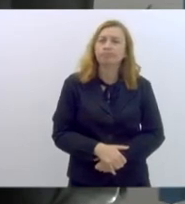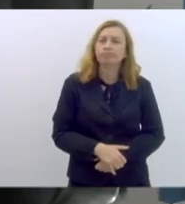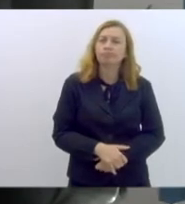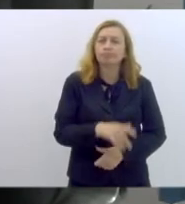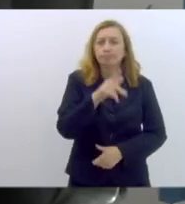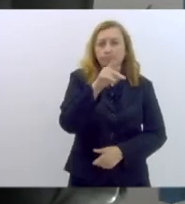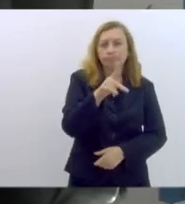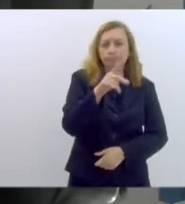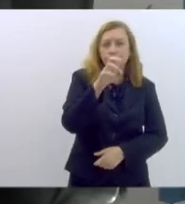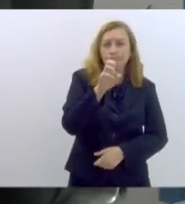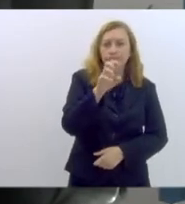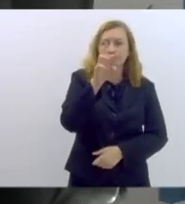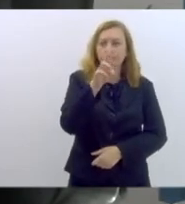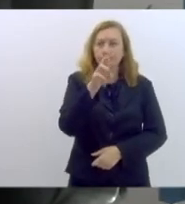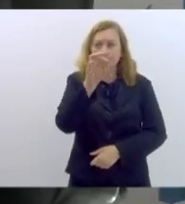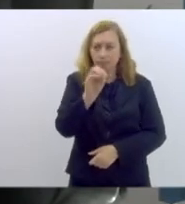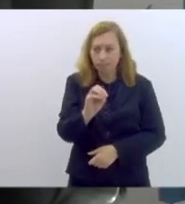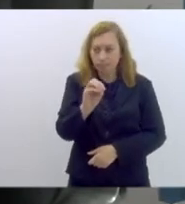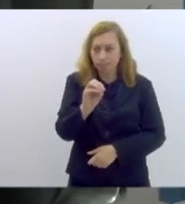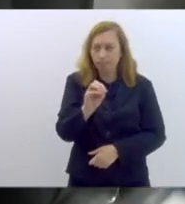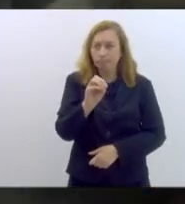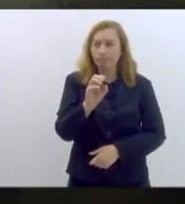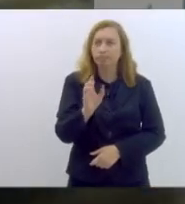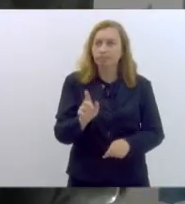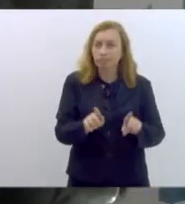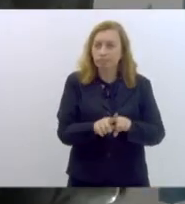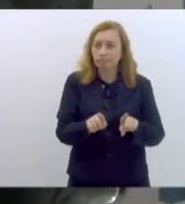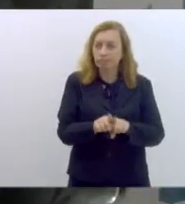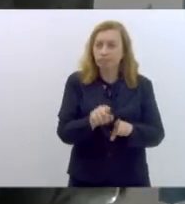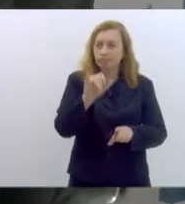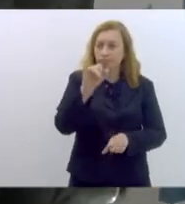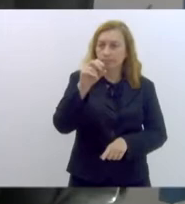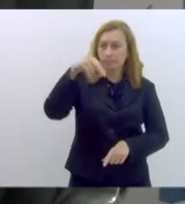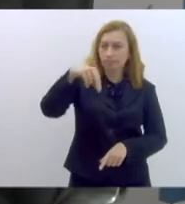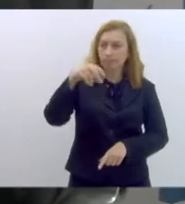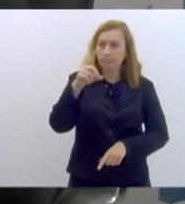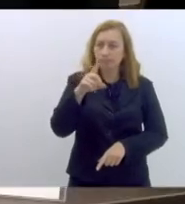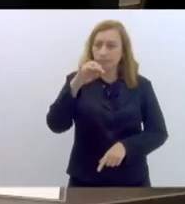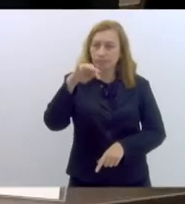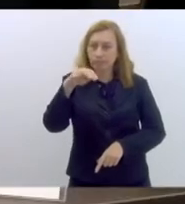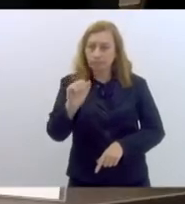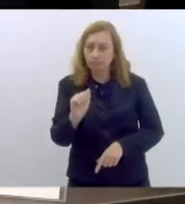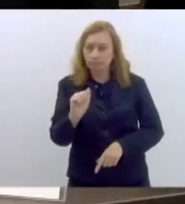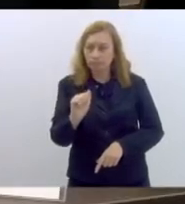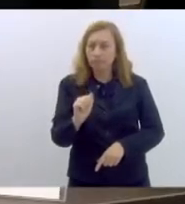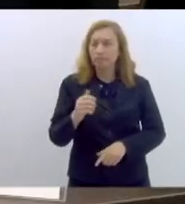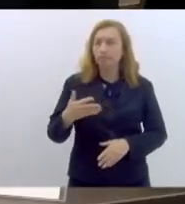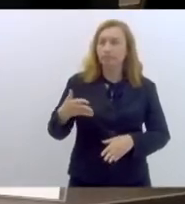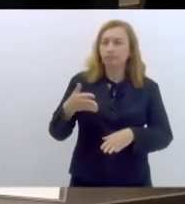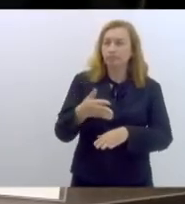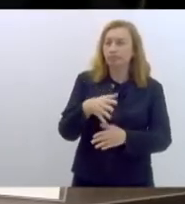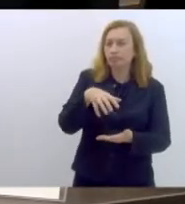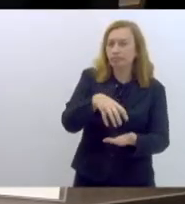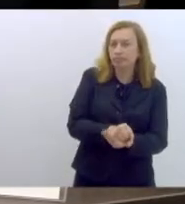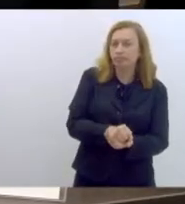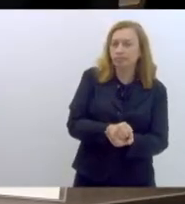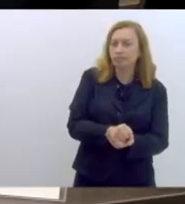Pedro e Diana. Bom dia, presidente. Registrando a chegada aqui do